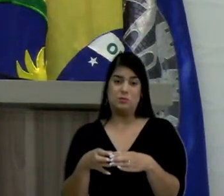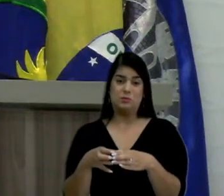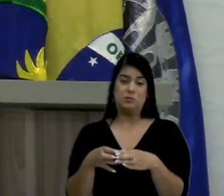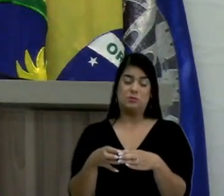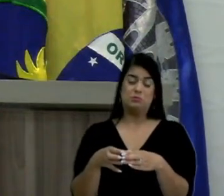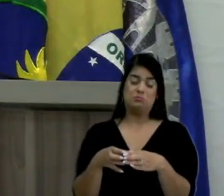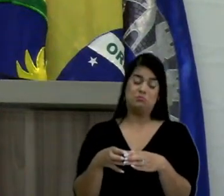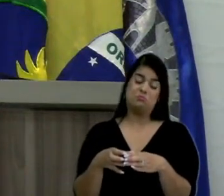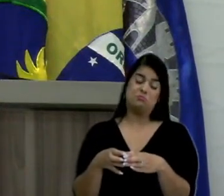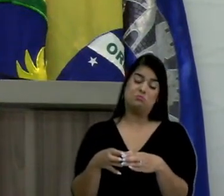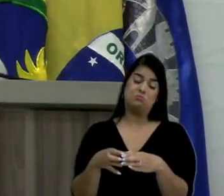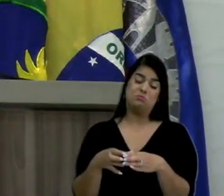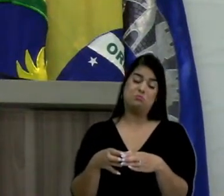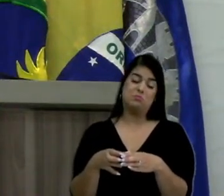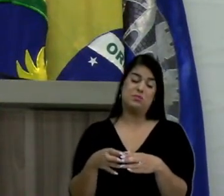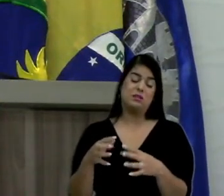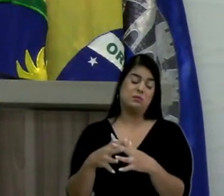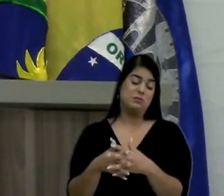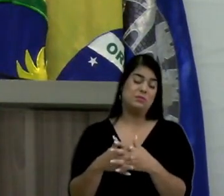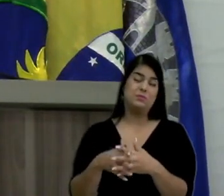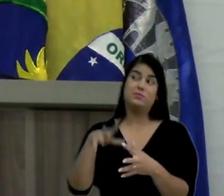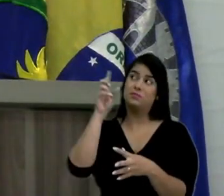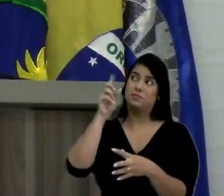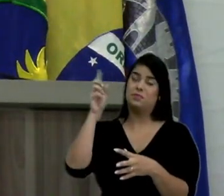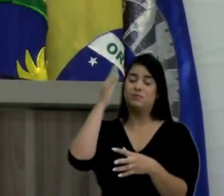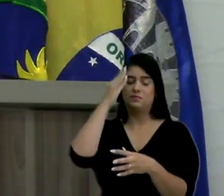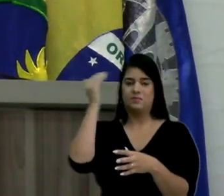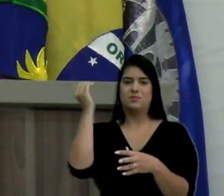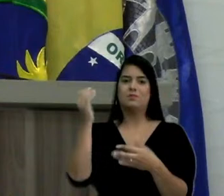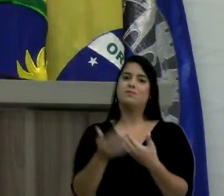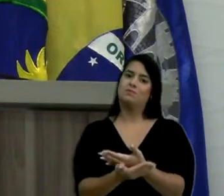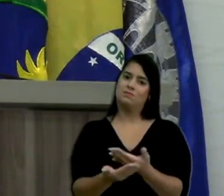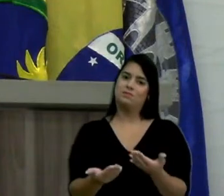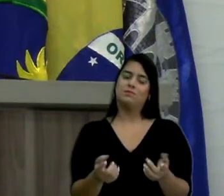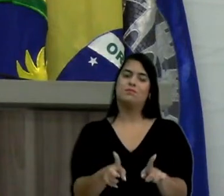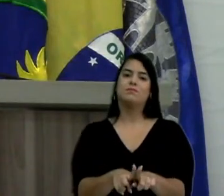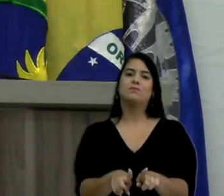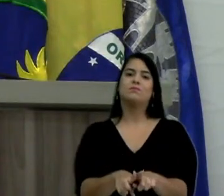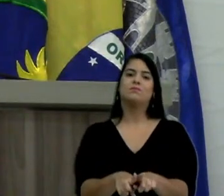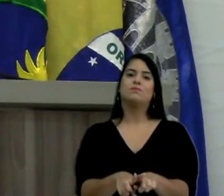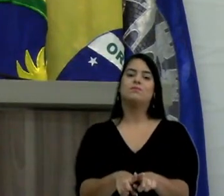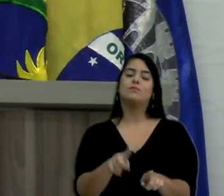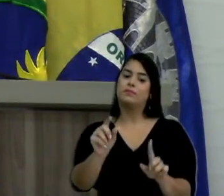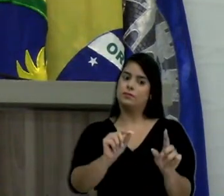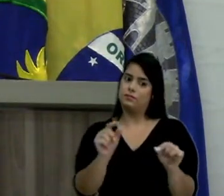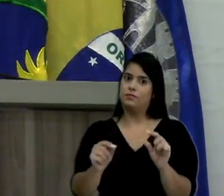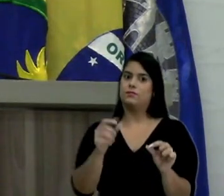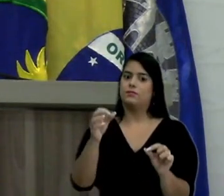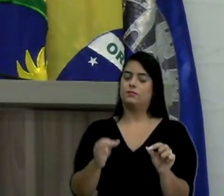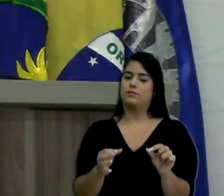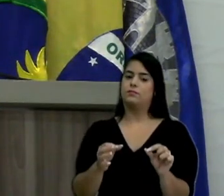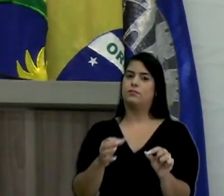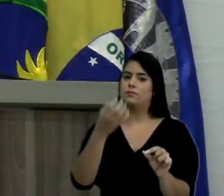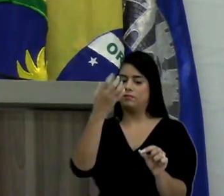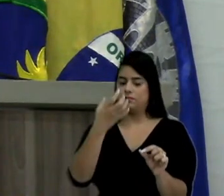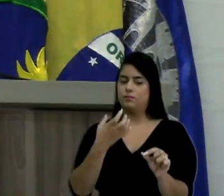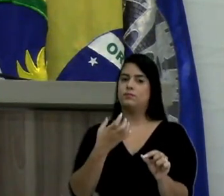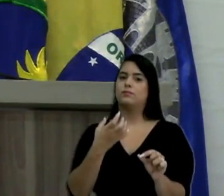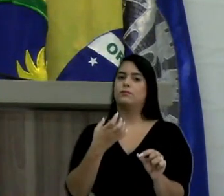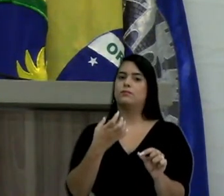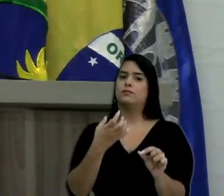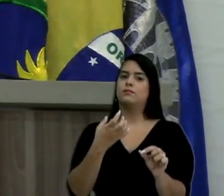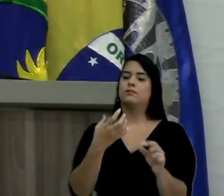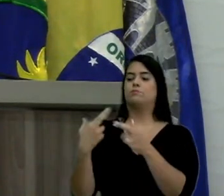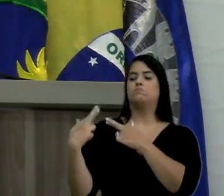mas Deus e vocês sabem que realmente pode lhe representar com muita seriedade de responsabilidade e que não